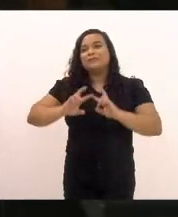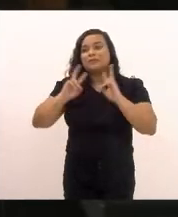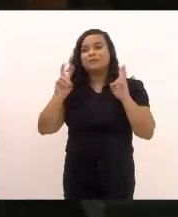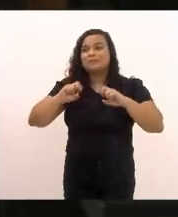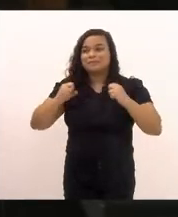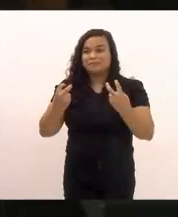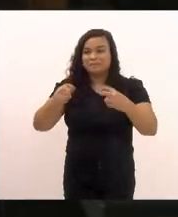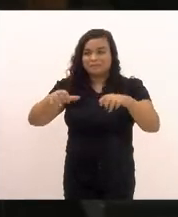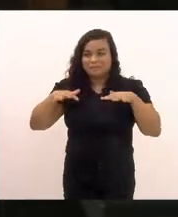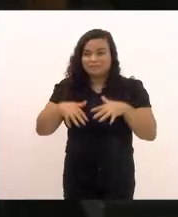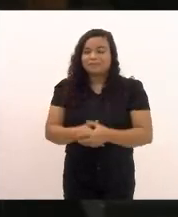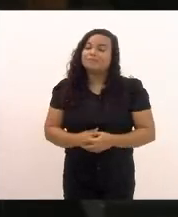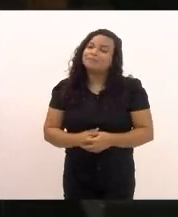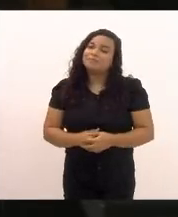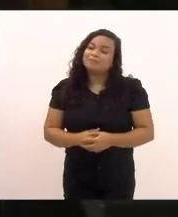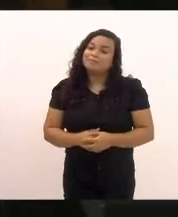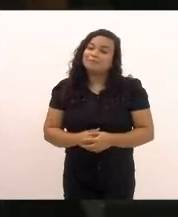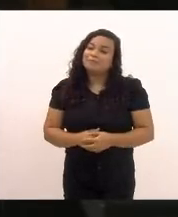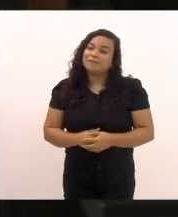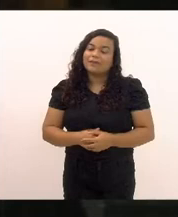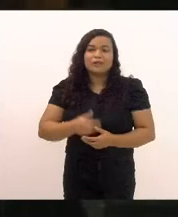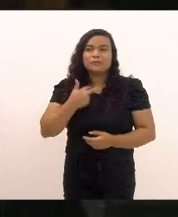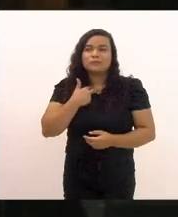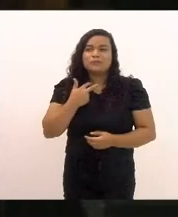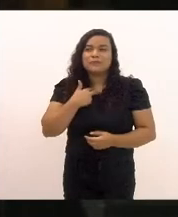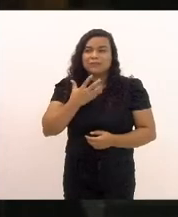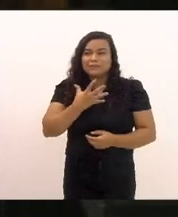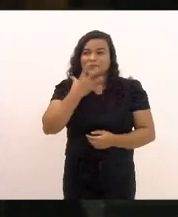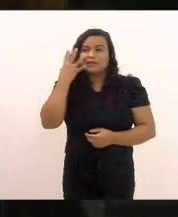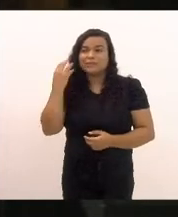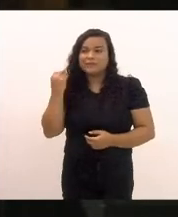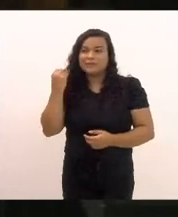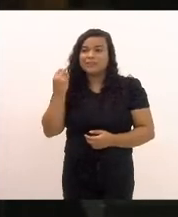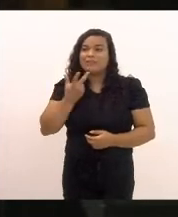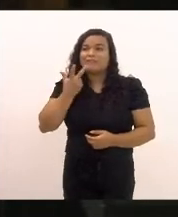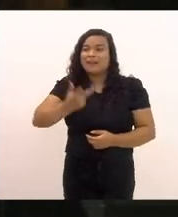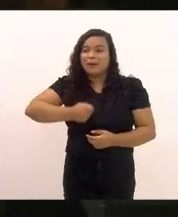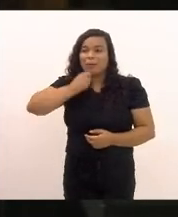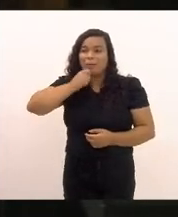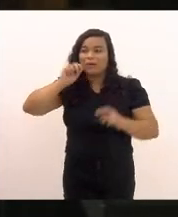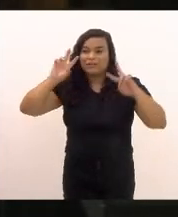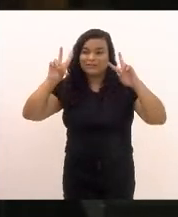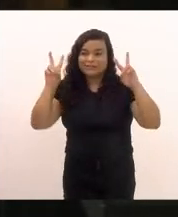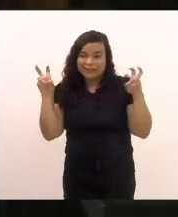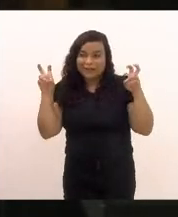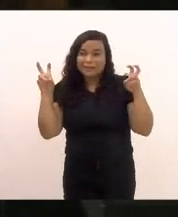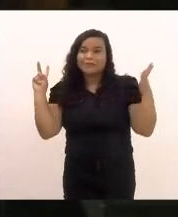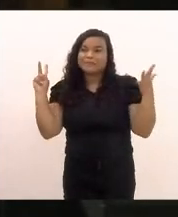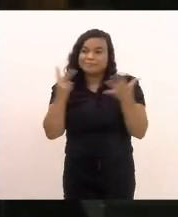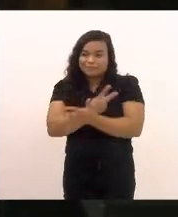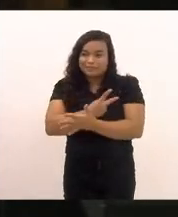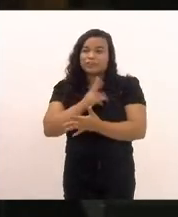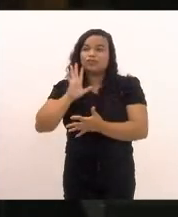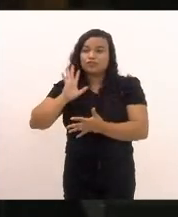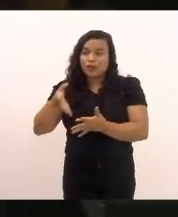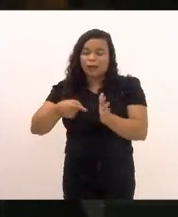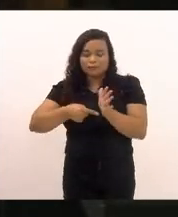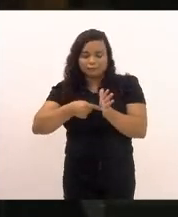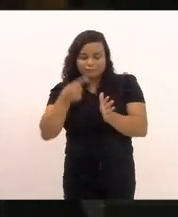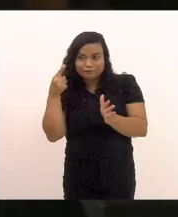plenário, sem voltar ao tema recorrente que por duas vezes